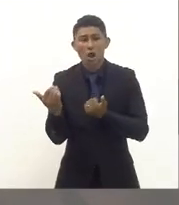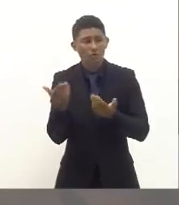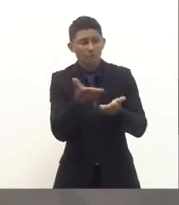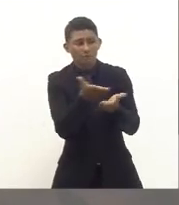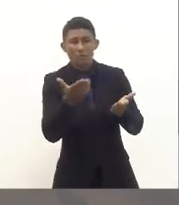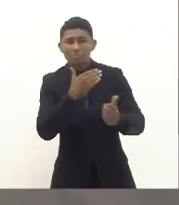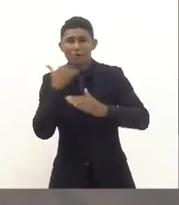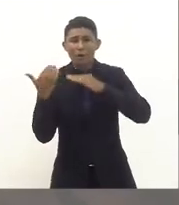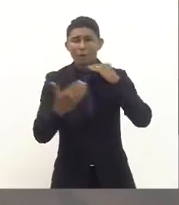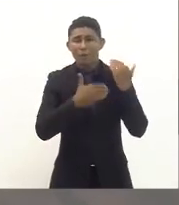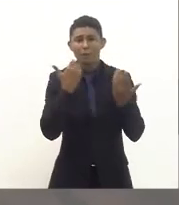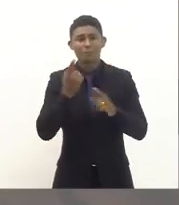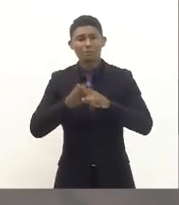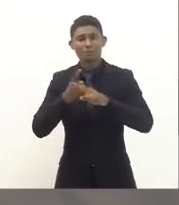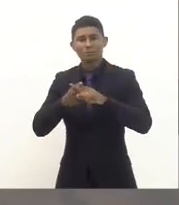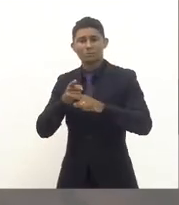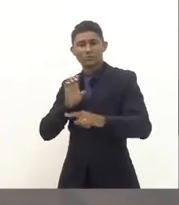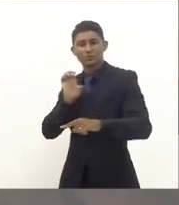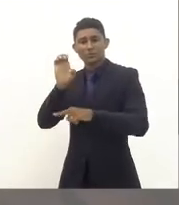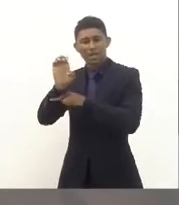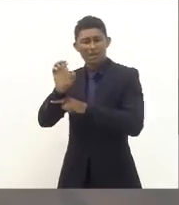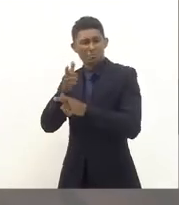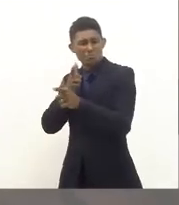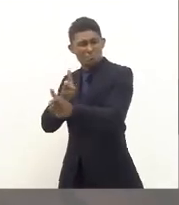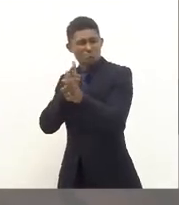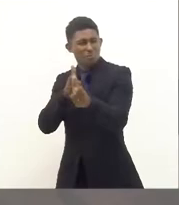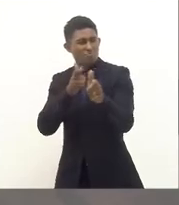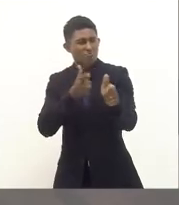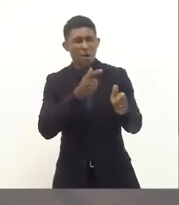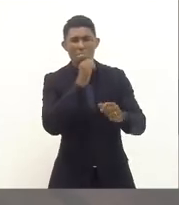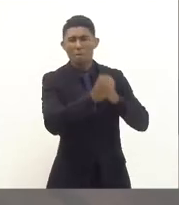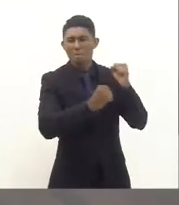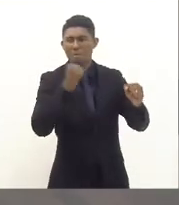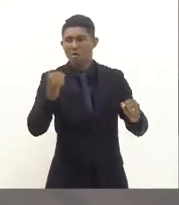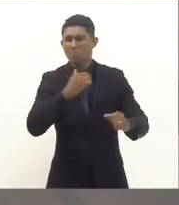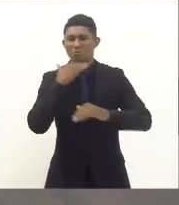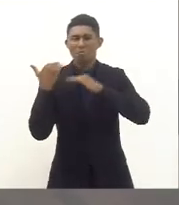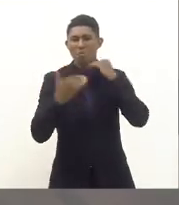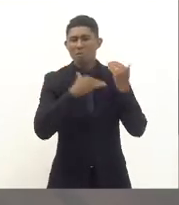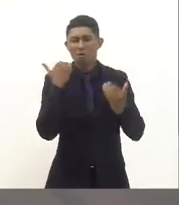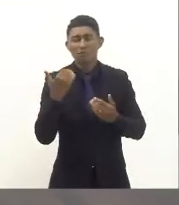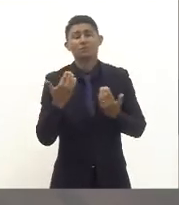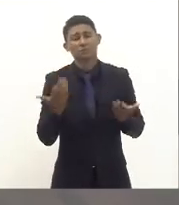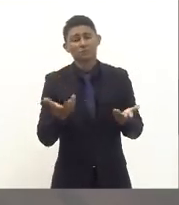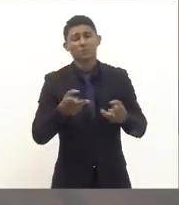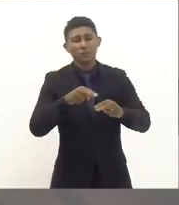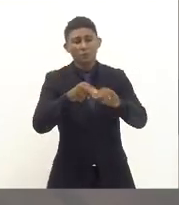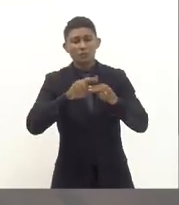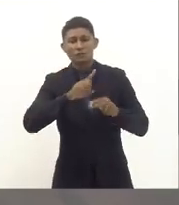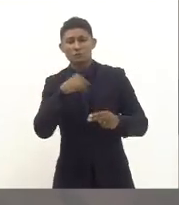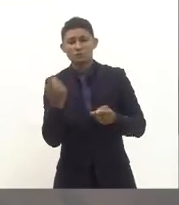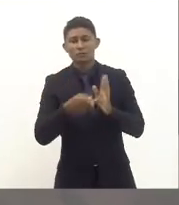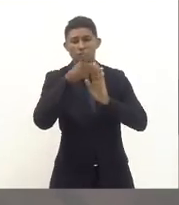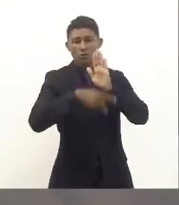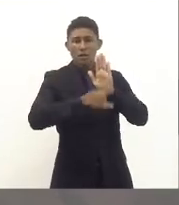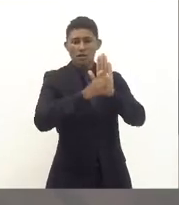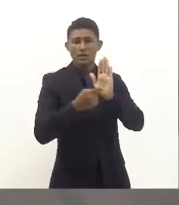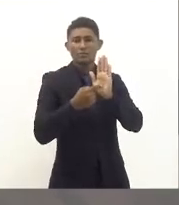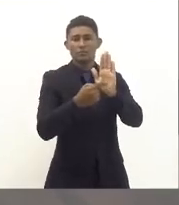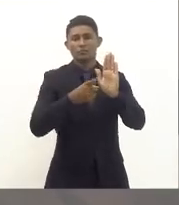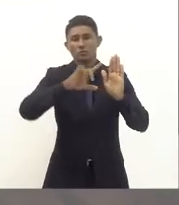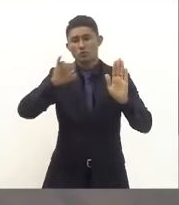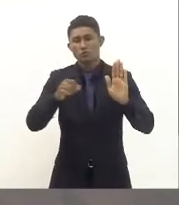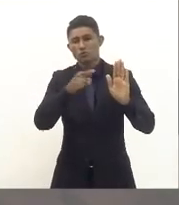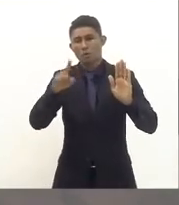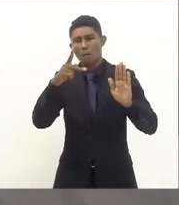é uma ação deliberada do estado brasileiro por isso que a gente apresentou aqui o projeto João Pedro que infelizmente